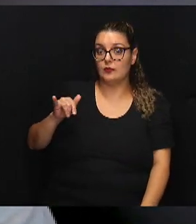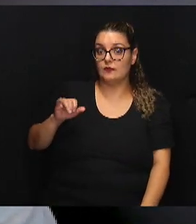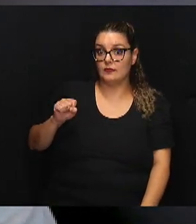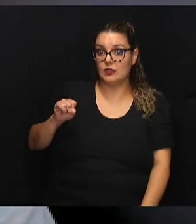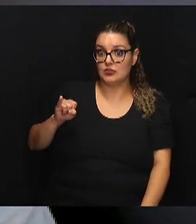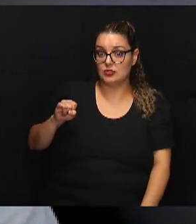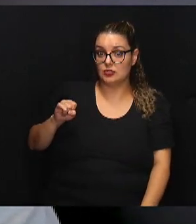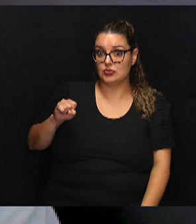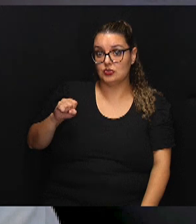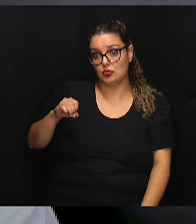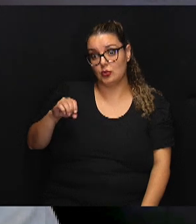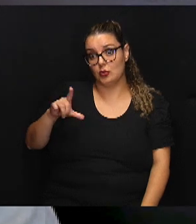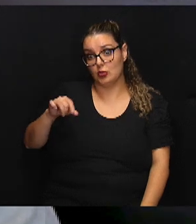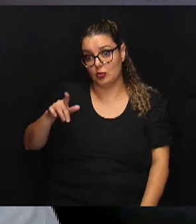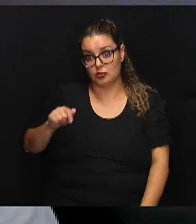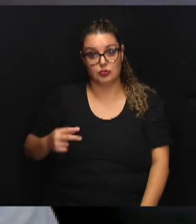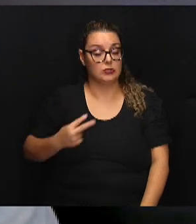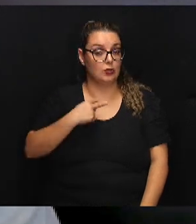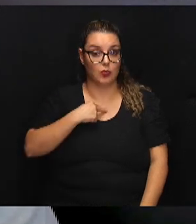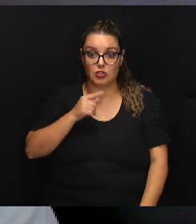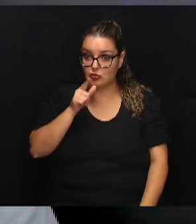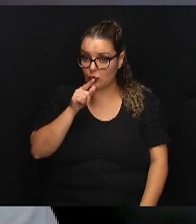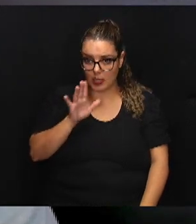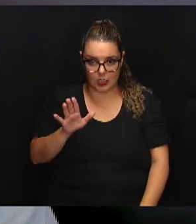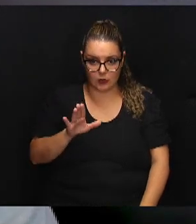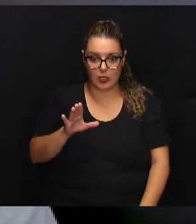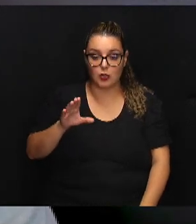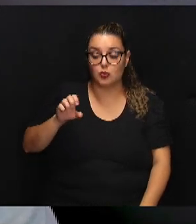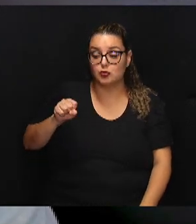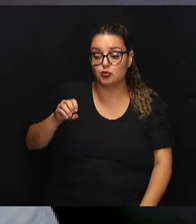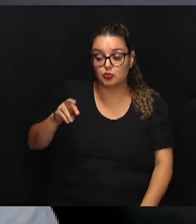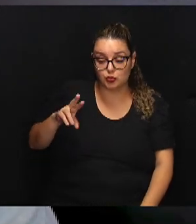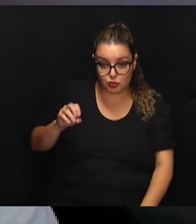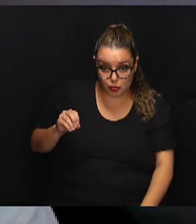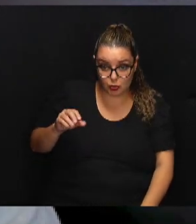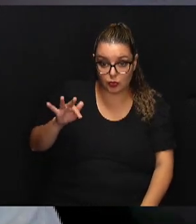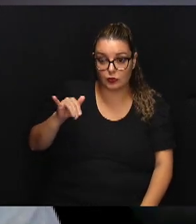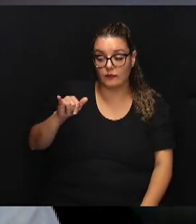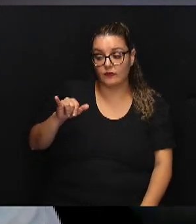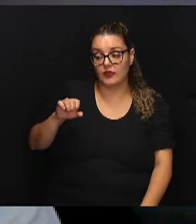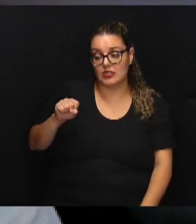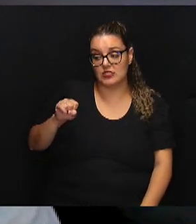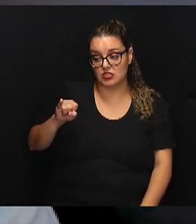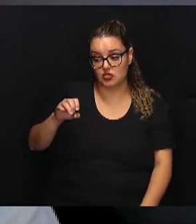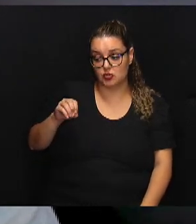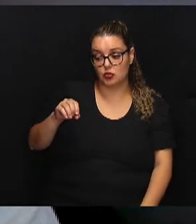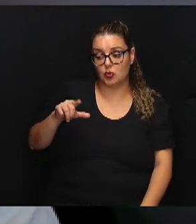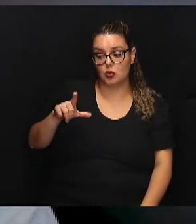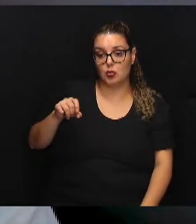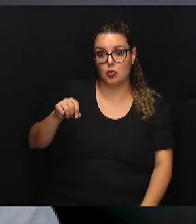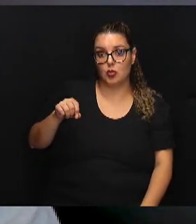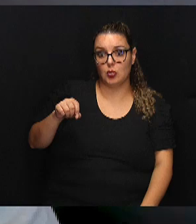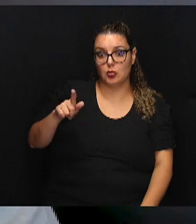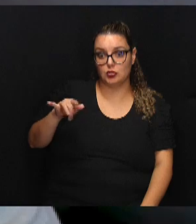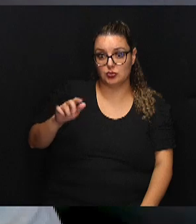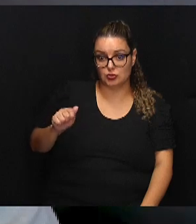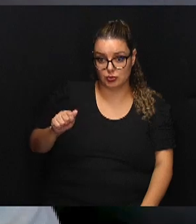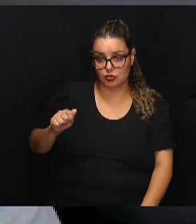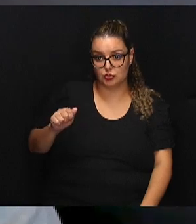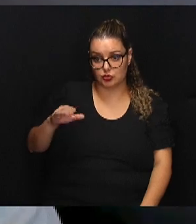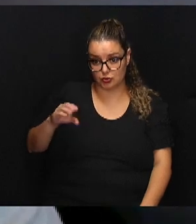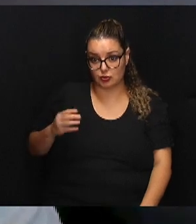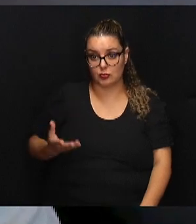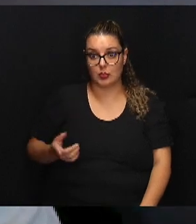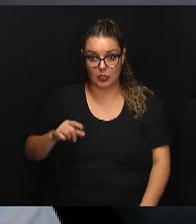Senão machuca o nariz. Então, lavar o nariz com soro fisiológico, com solução fisiológica de NaCl, né, de sal a 0,9% é o